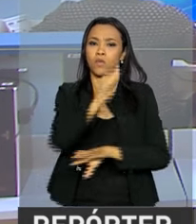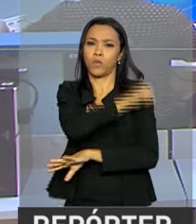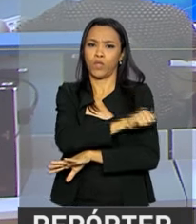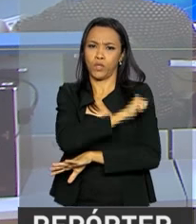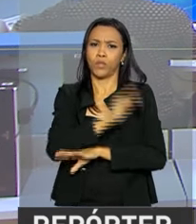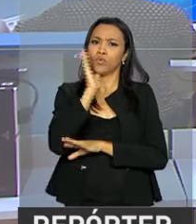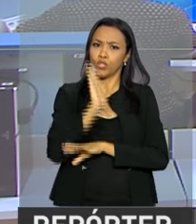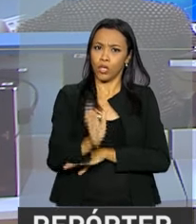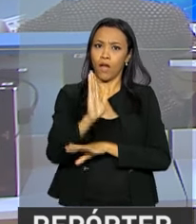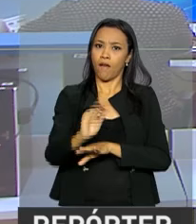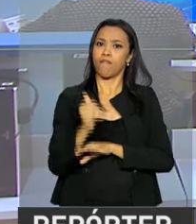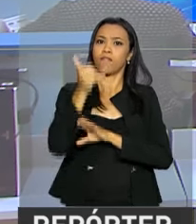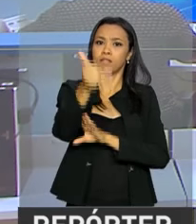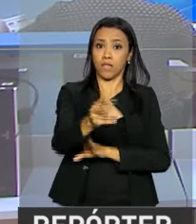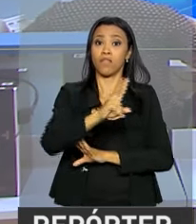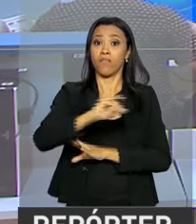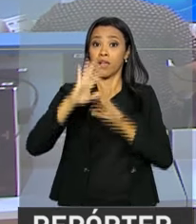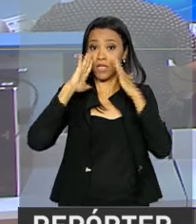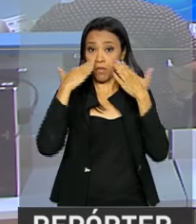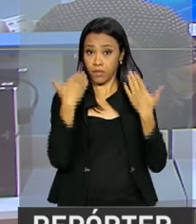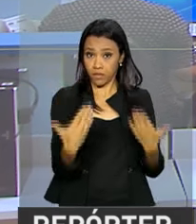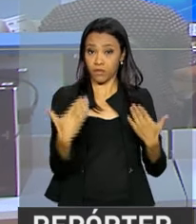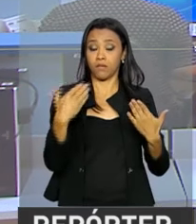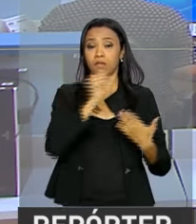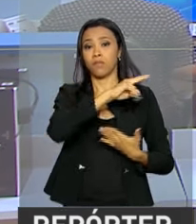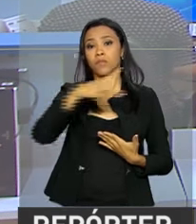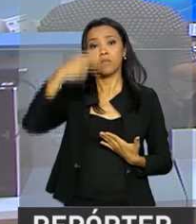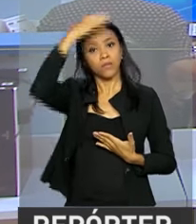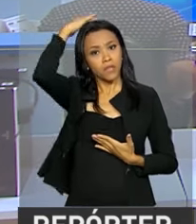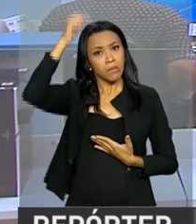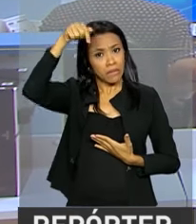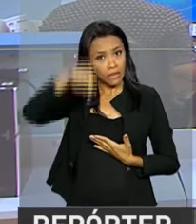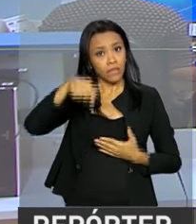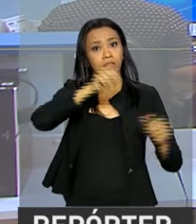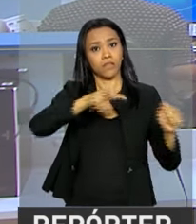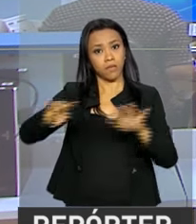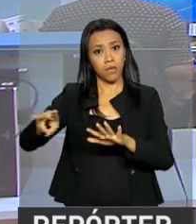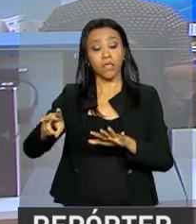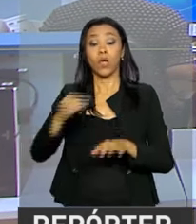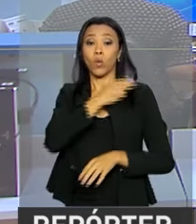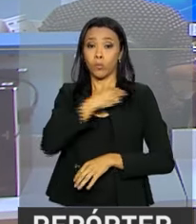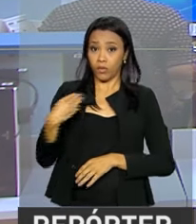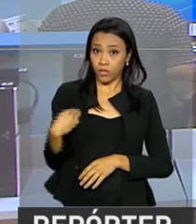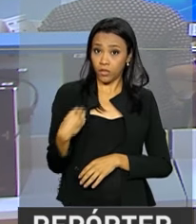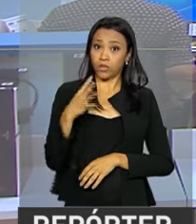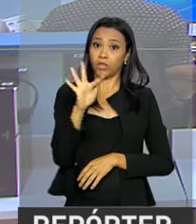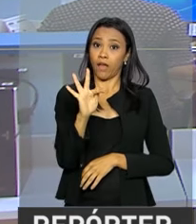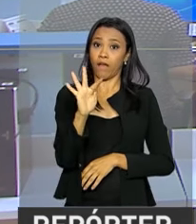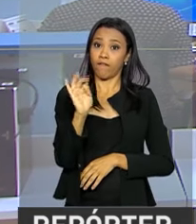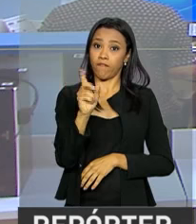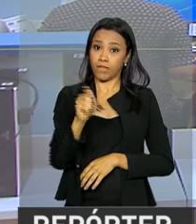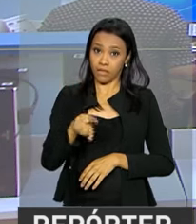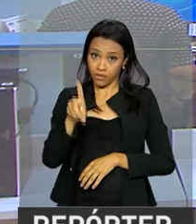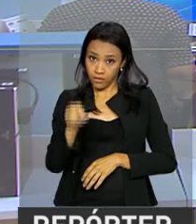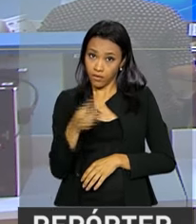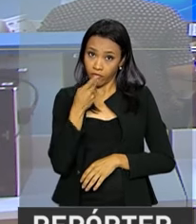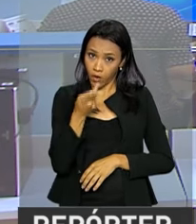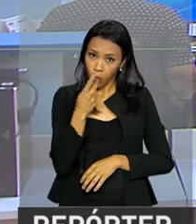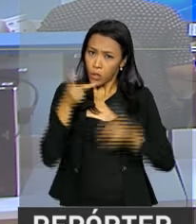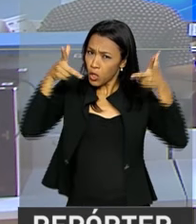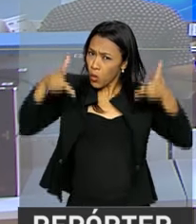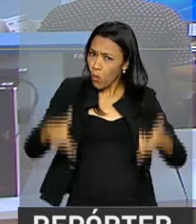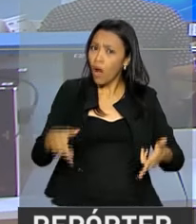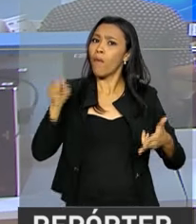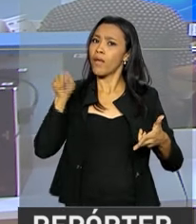ser apresentado para o presidente Michel Temer nessa semana. O ministro da Fazenda voltou a dizer que planos semelhantes vão